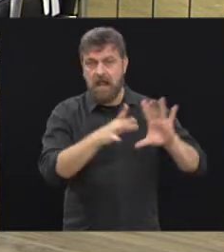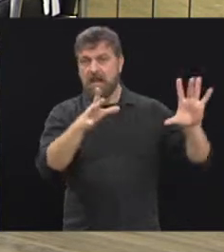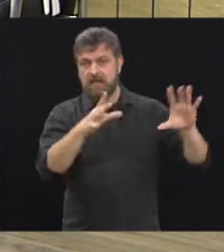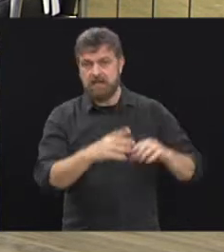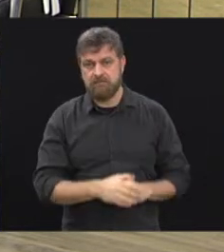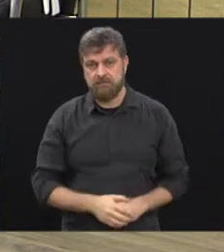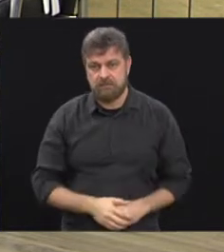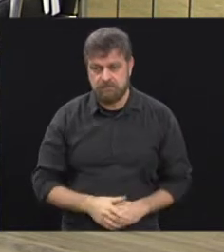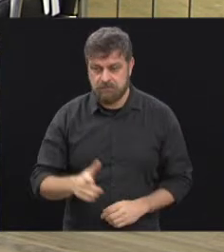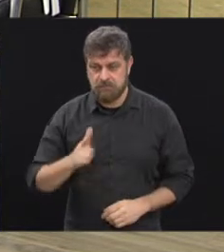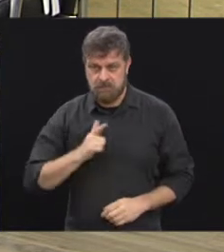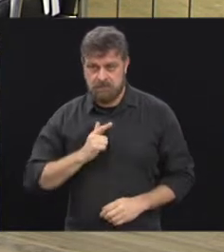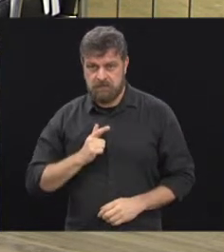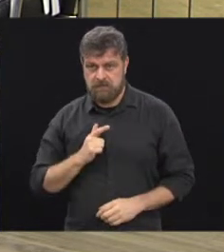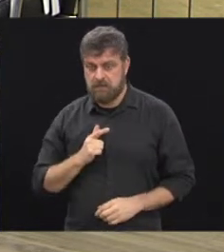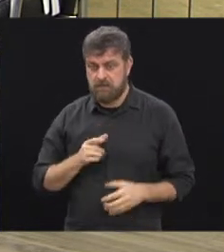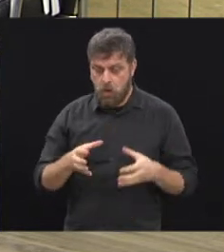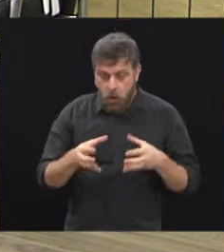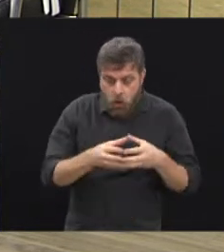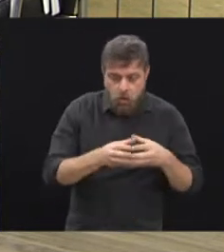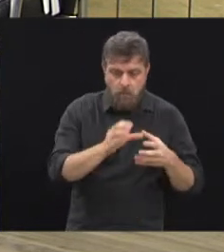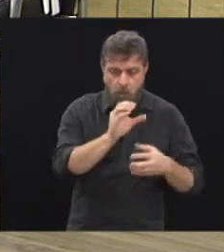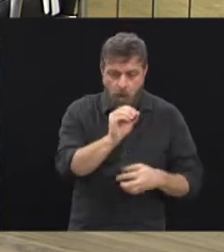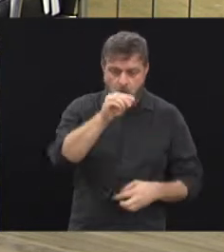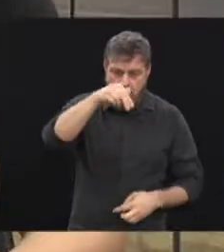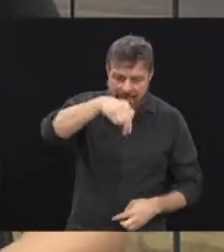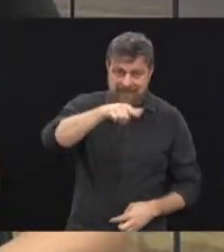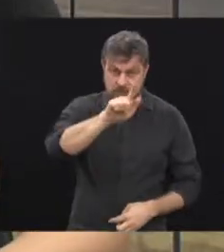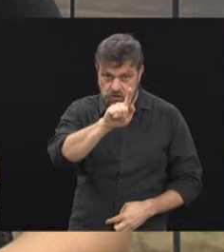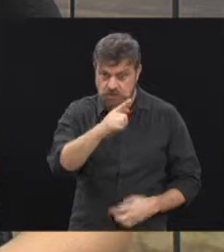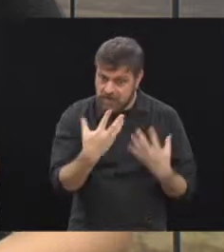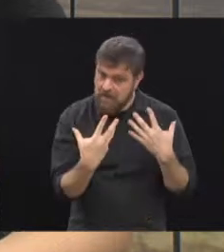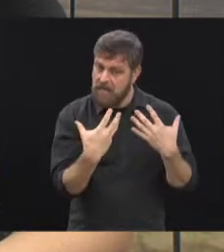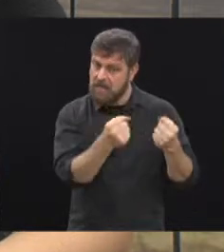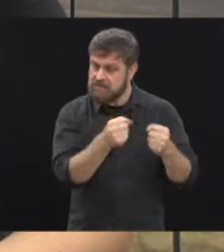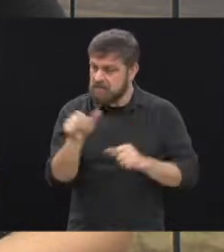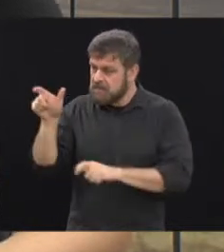nossos representantes das ONGs são super receptivos e estão